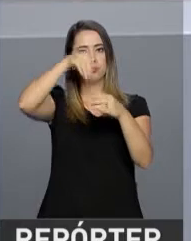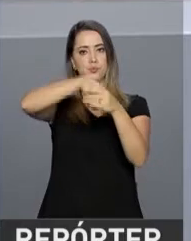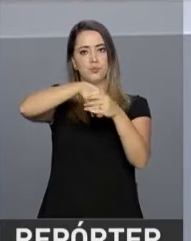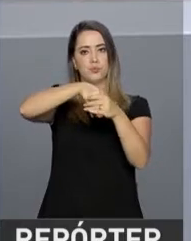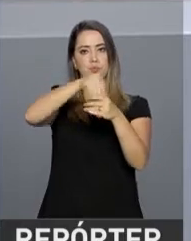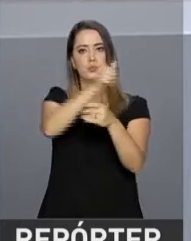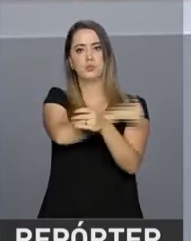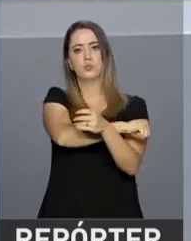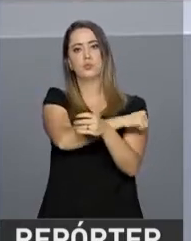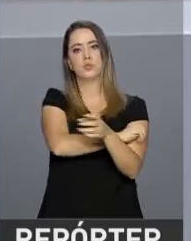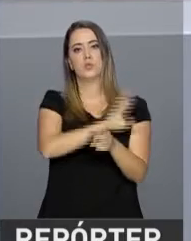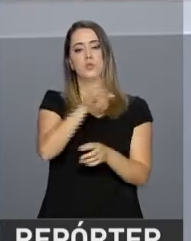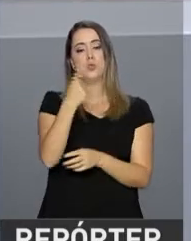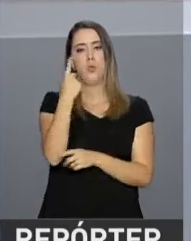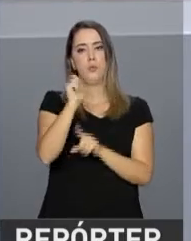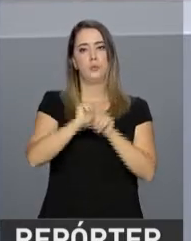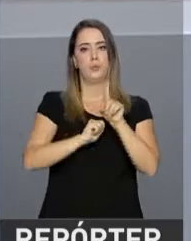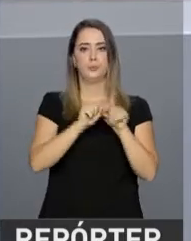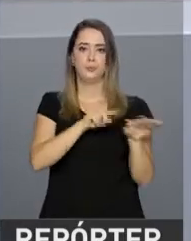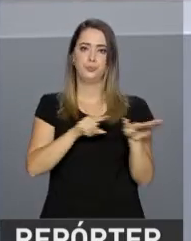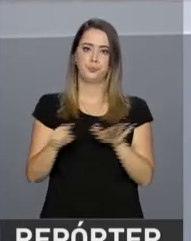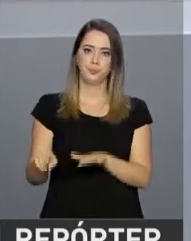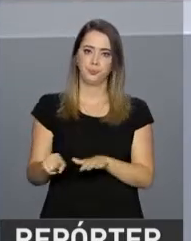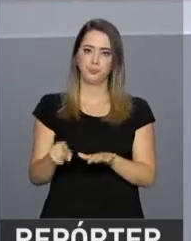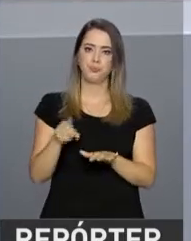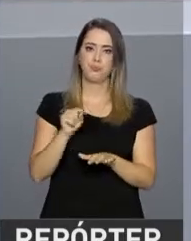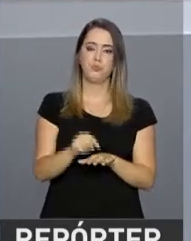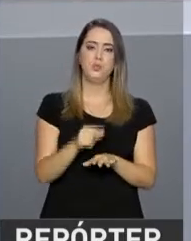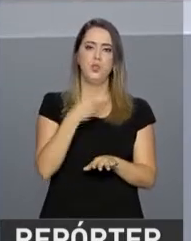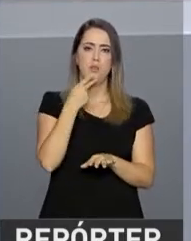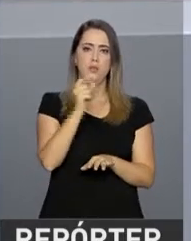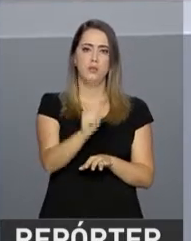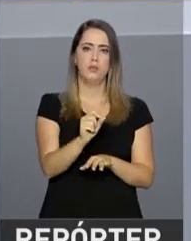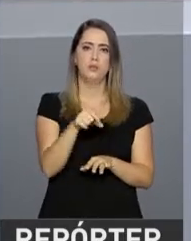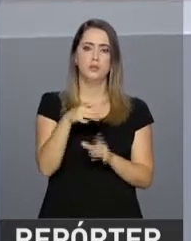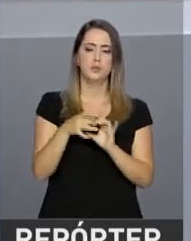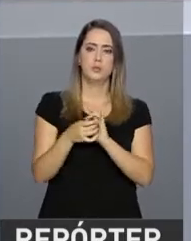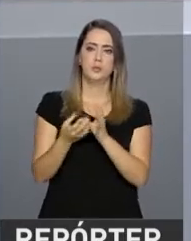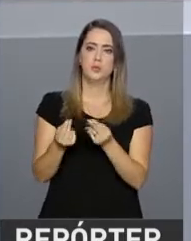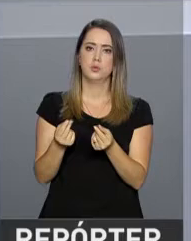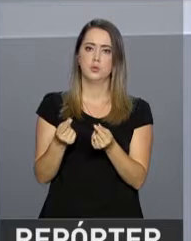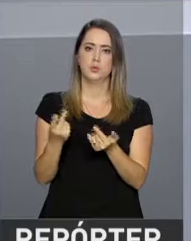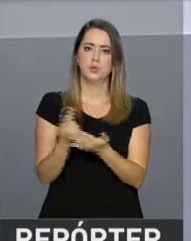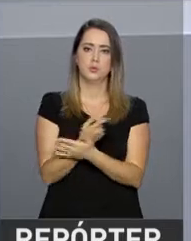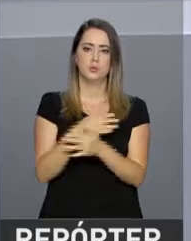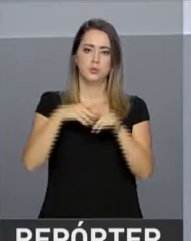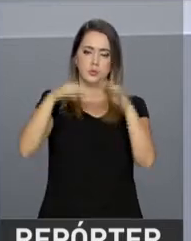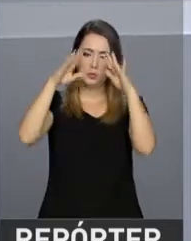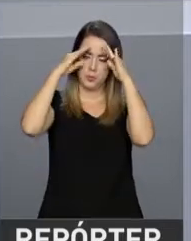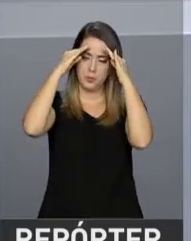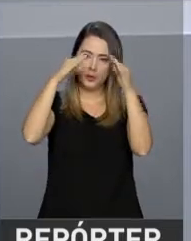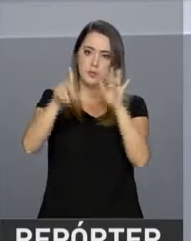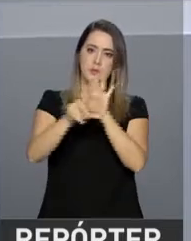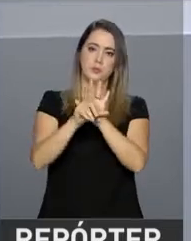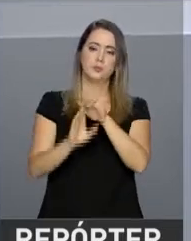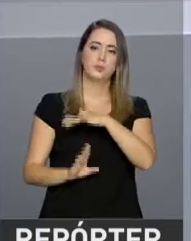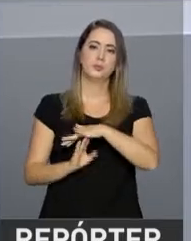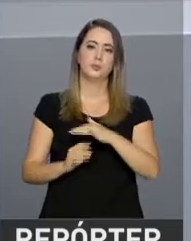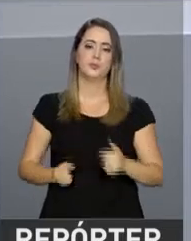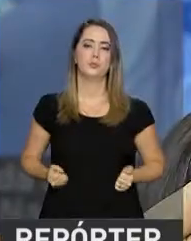que completa um mês nesta semana e falou sobre o processo de liberação de recursos que devem obedecer à lei do teto de